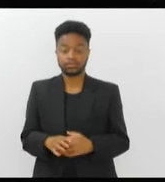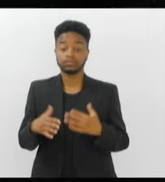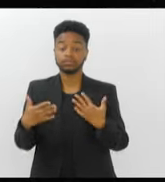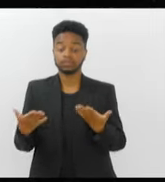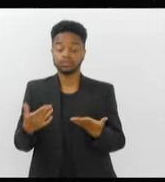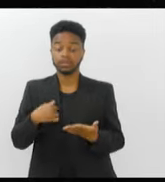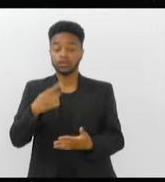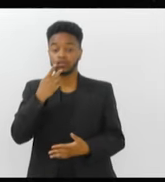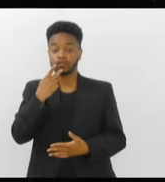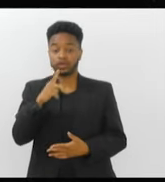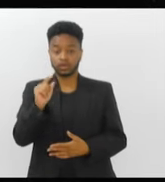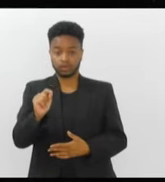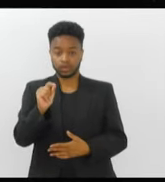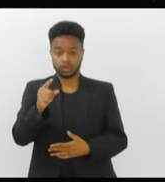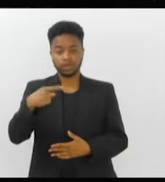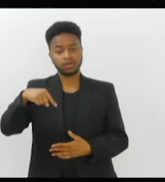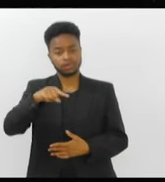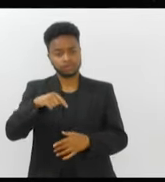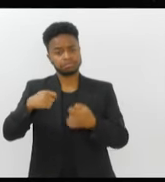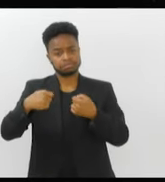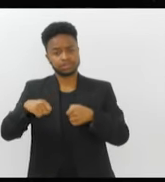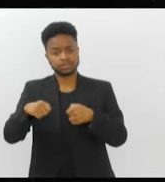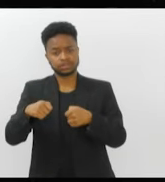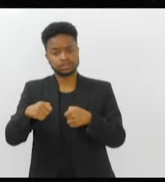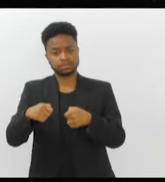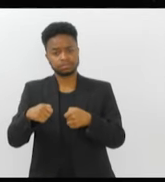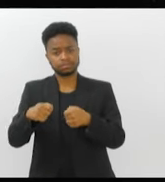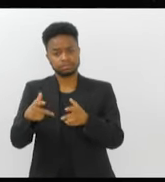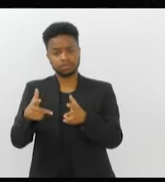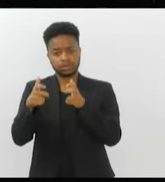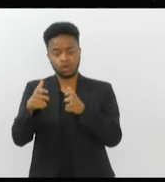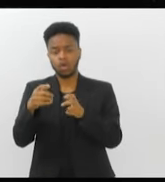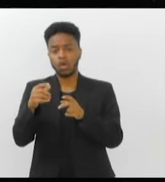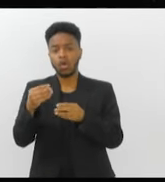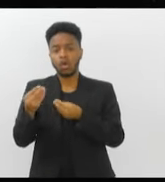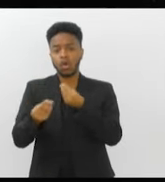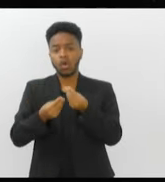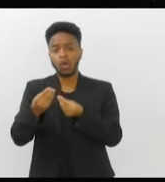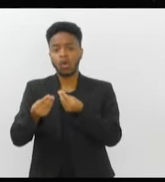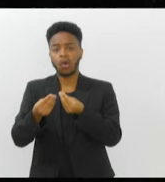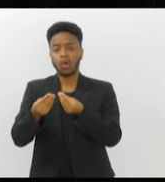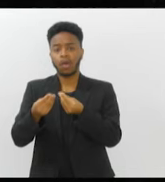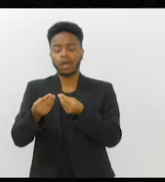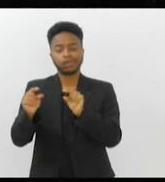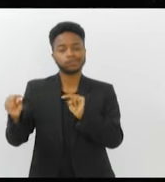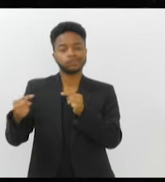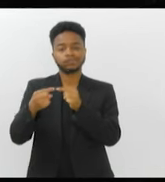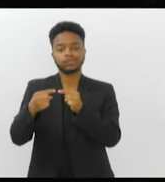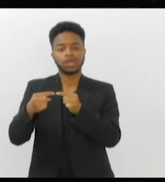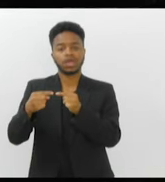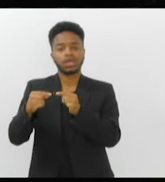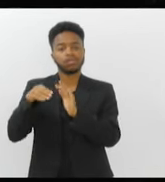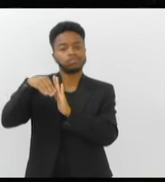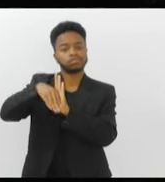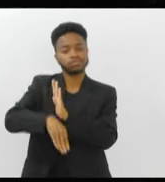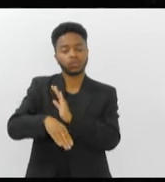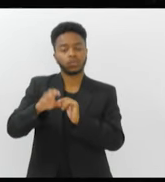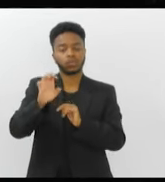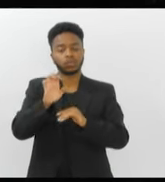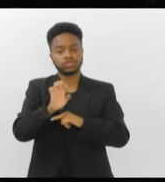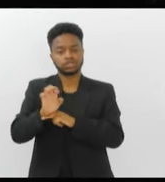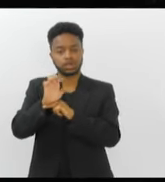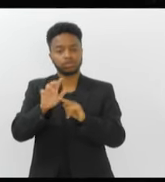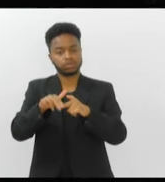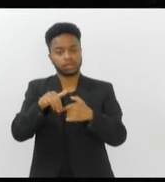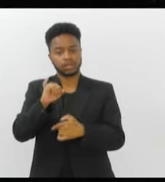aqui guarda coerência com o fracasso do Estado no IDEB. E dizer